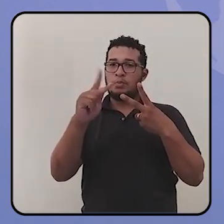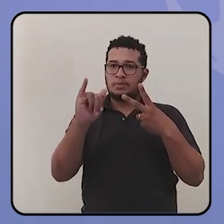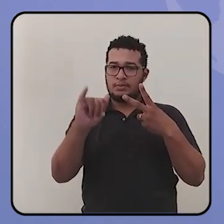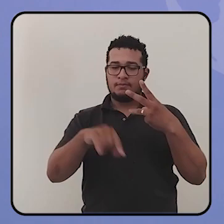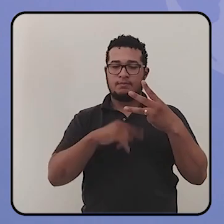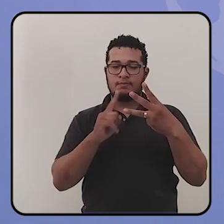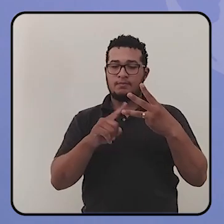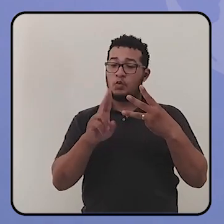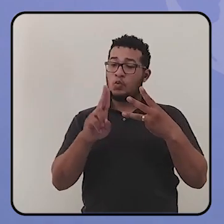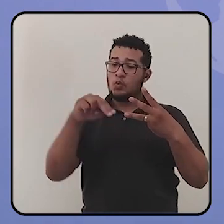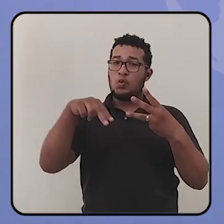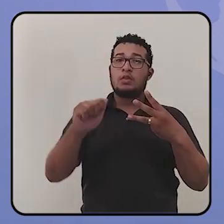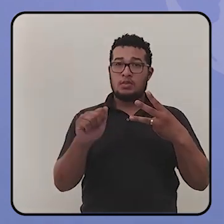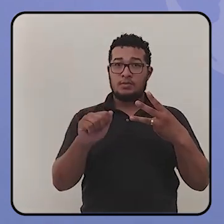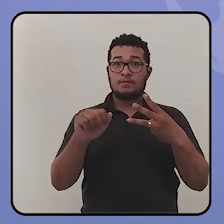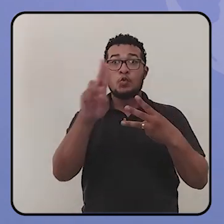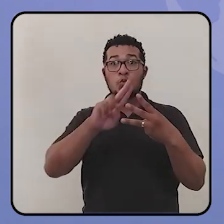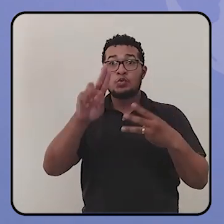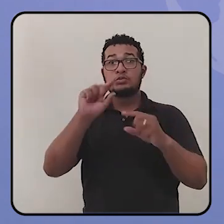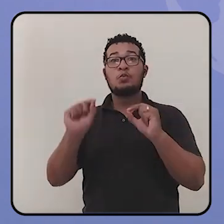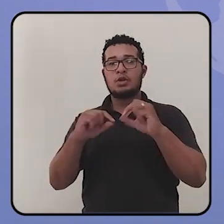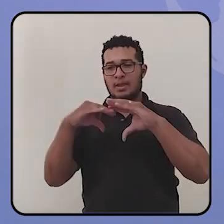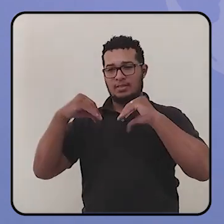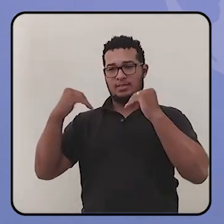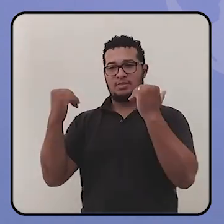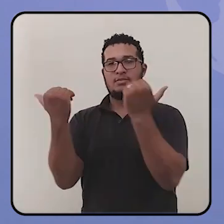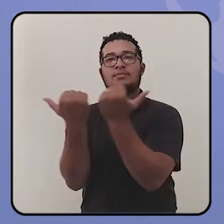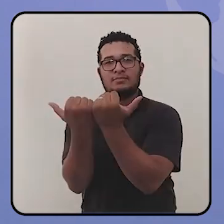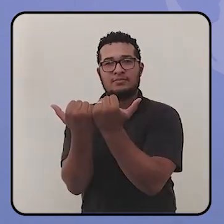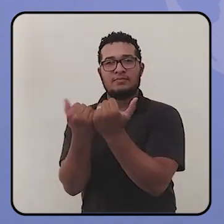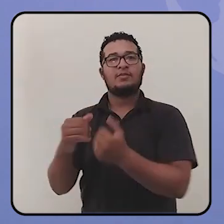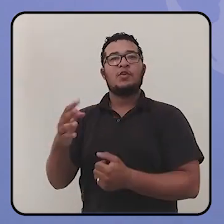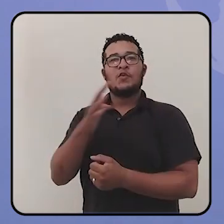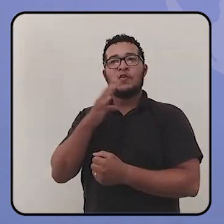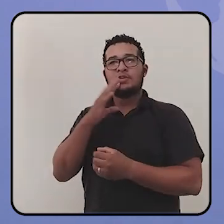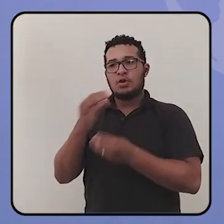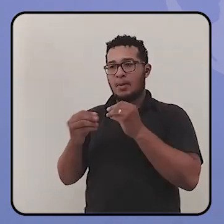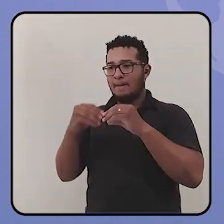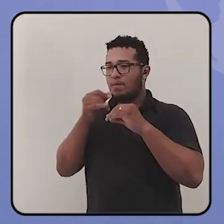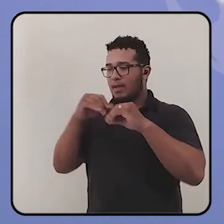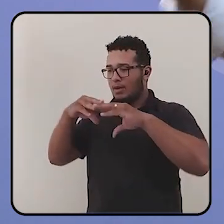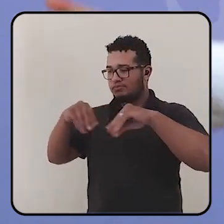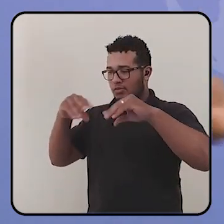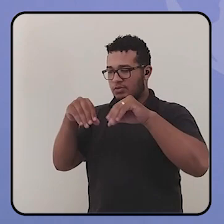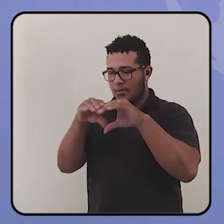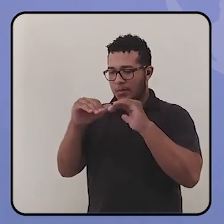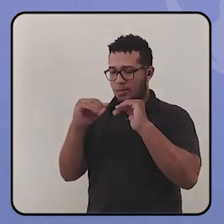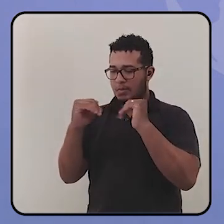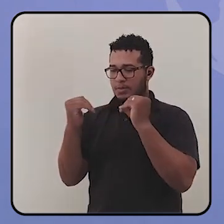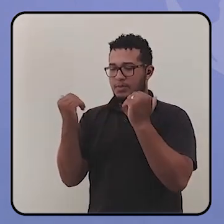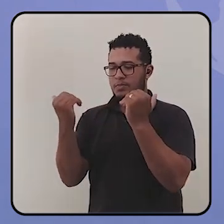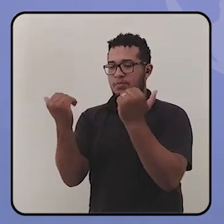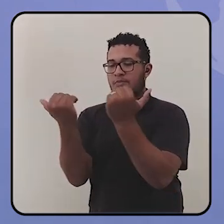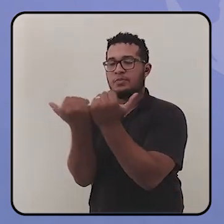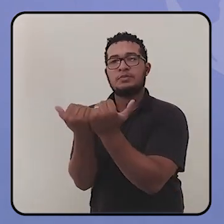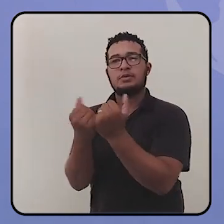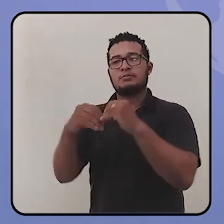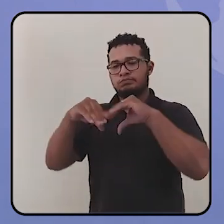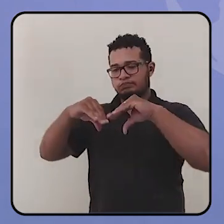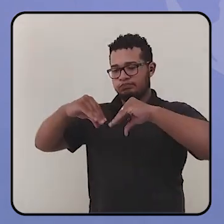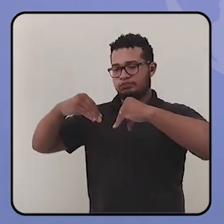e a tradição una, eram as tradições que usavam a cerâmica, conheciam a atividade com o barro, com a argila, e faziam